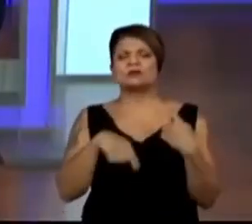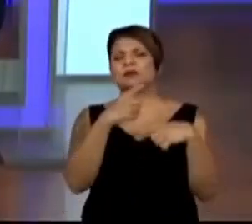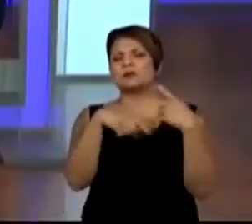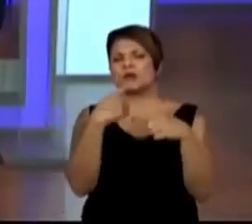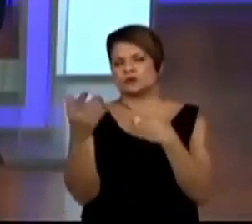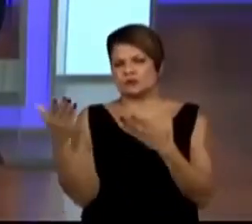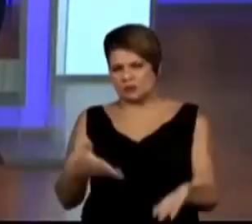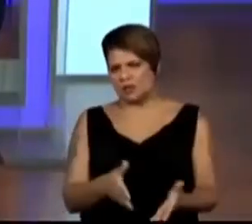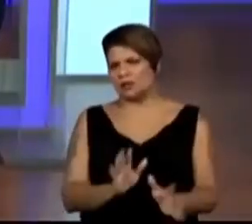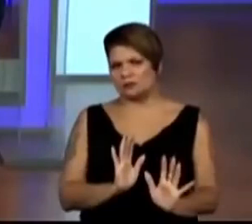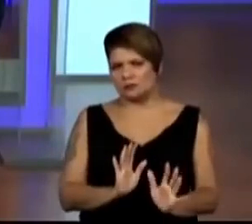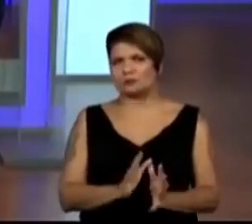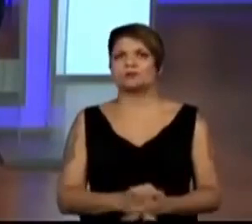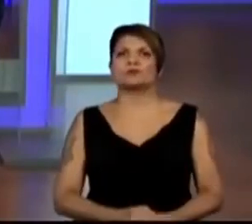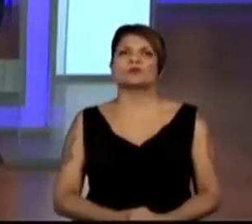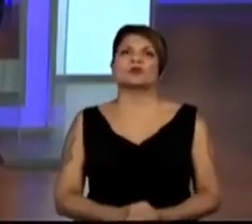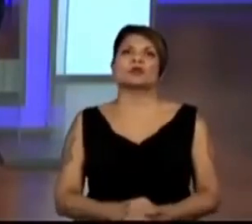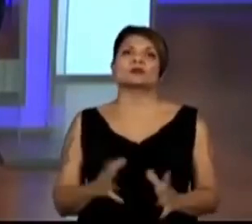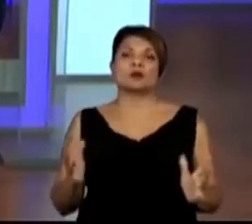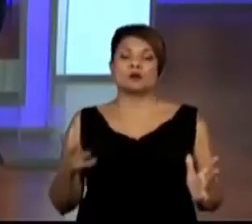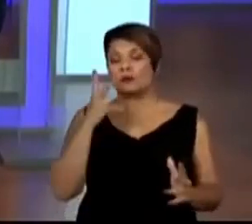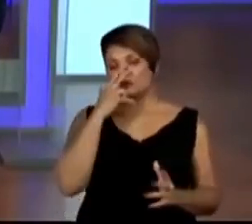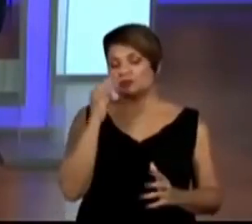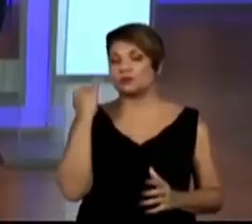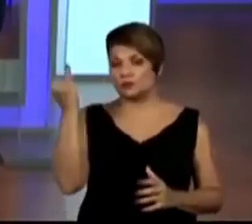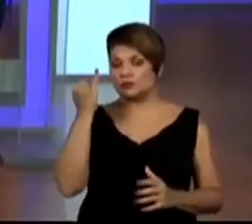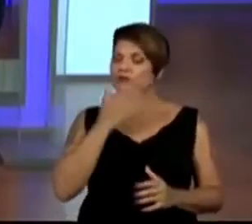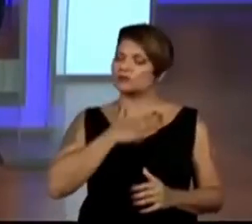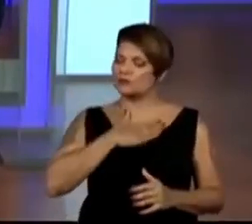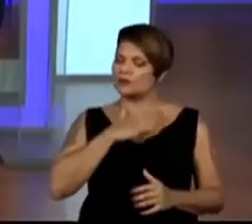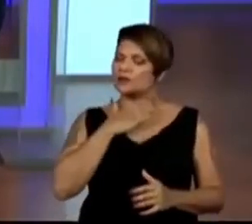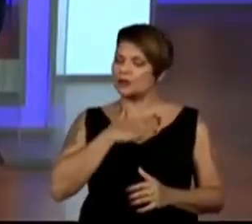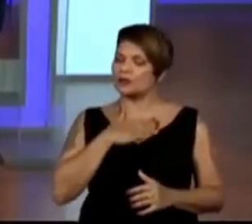trazê-las, né? Uhum. Eu acho que é importante a gente fazer devagar, mas bem